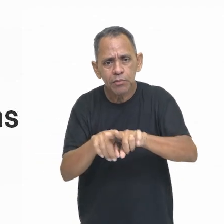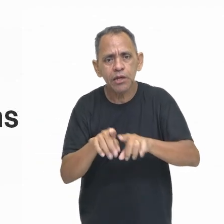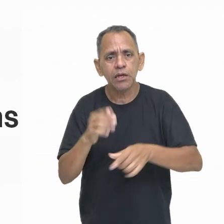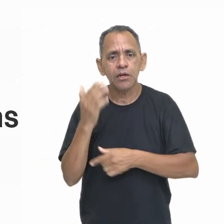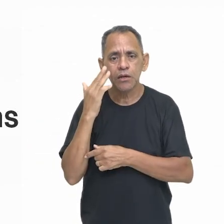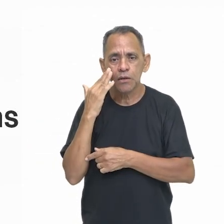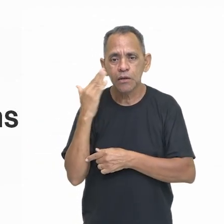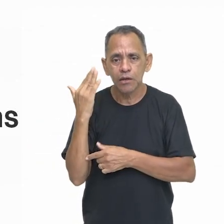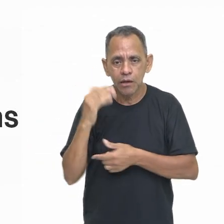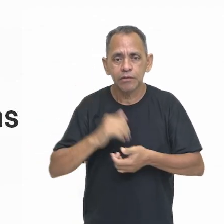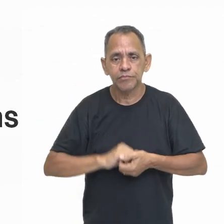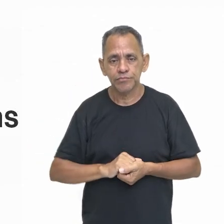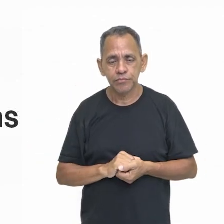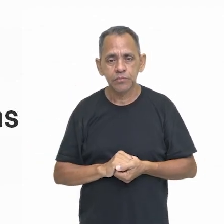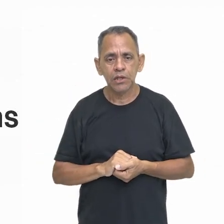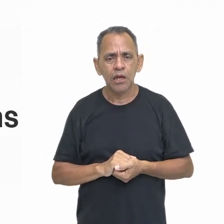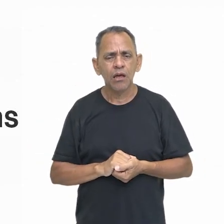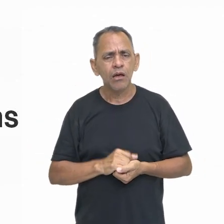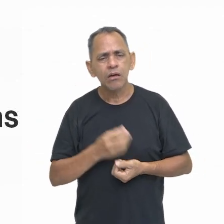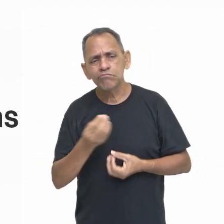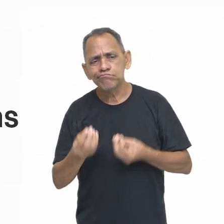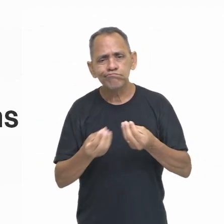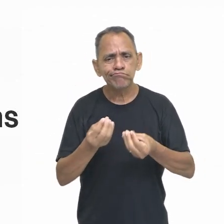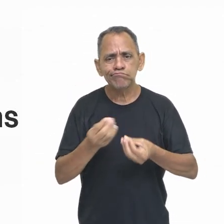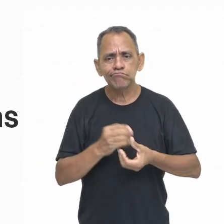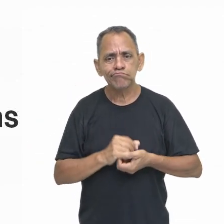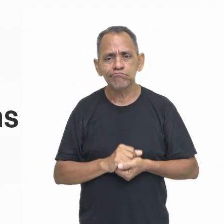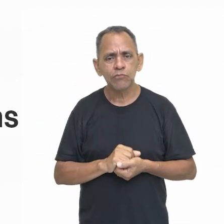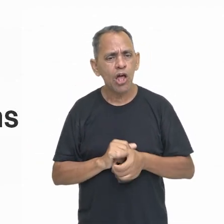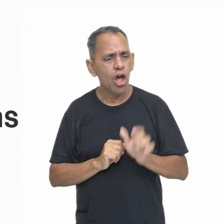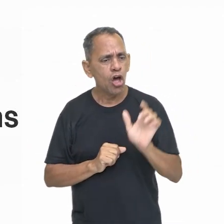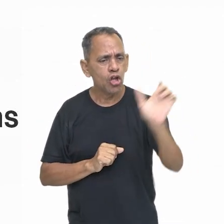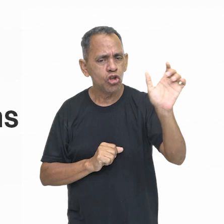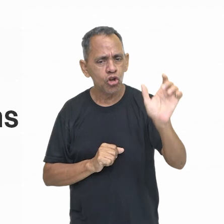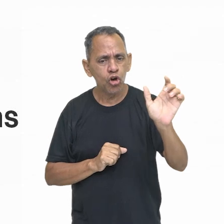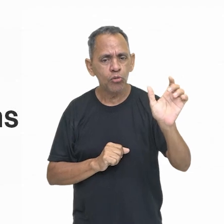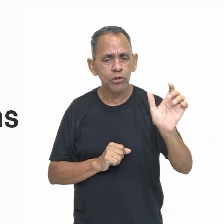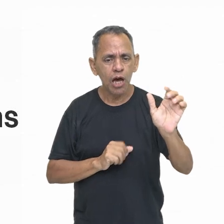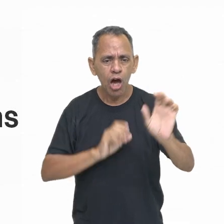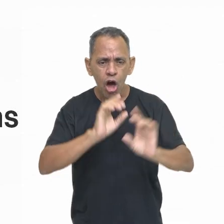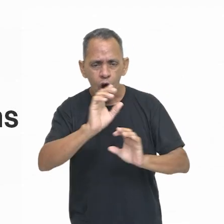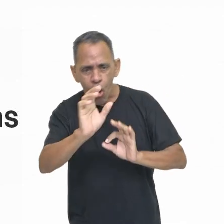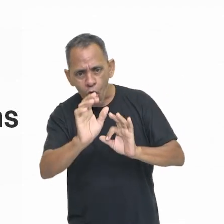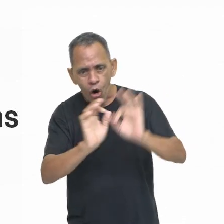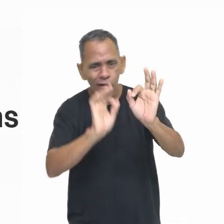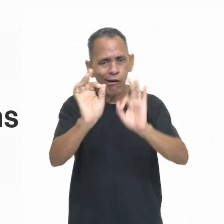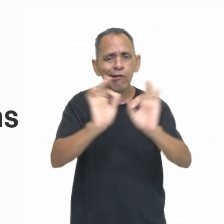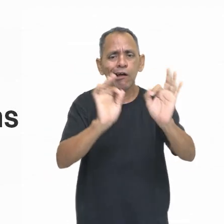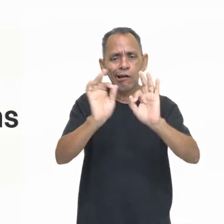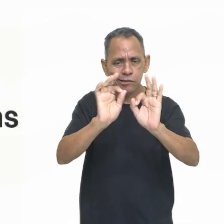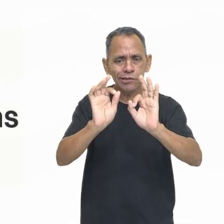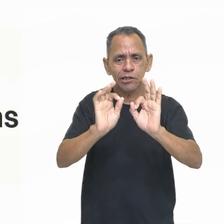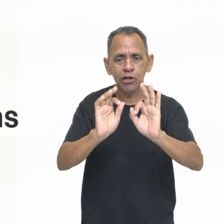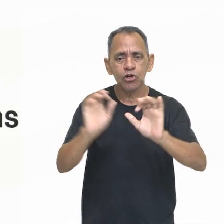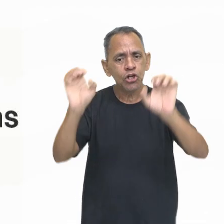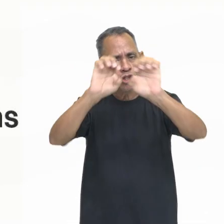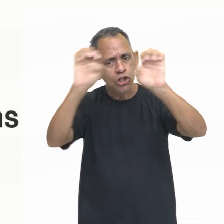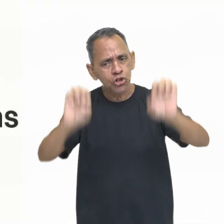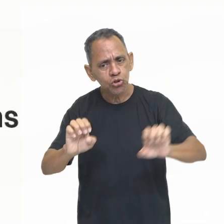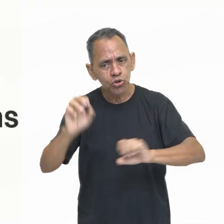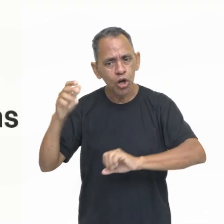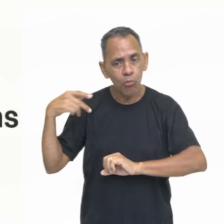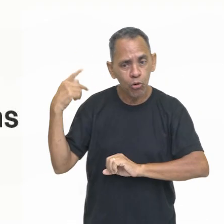ordem mundial é um nome dado ao rearranjo da estrutura política e